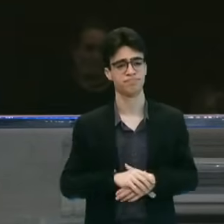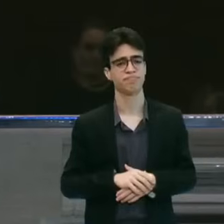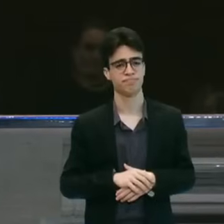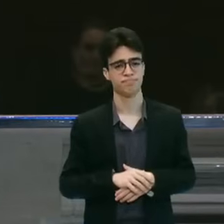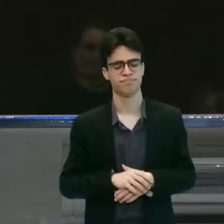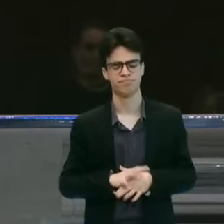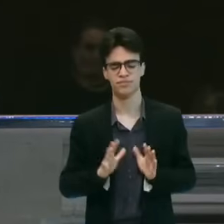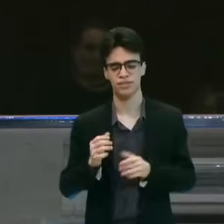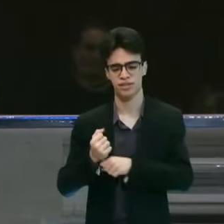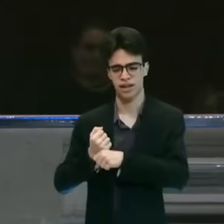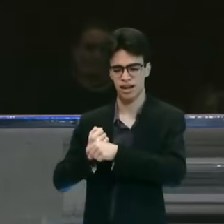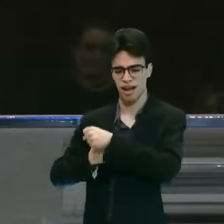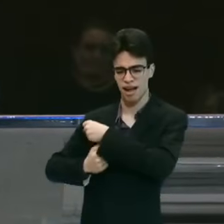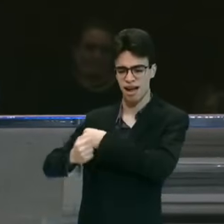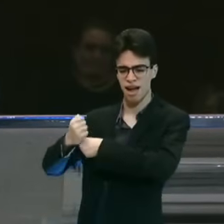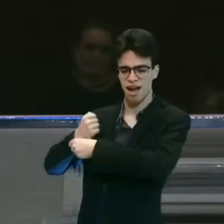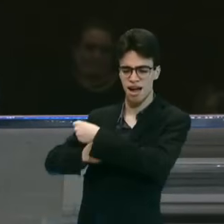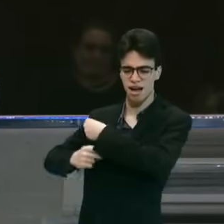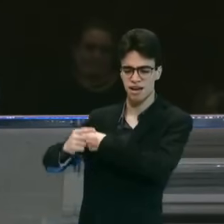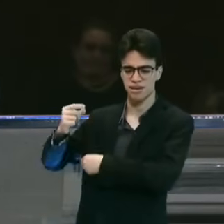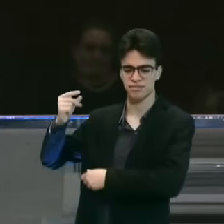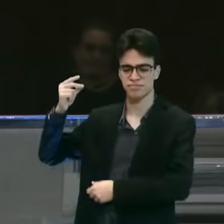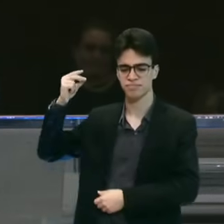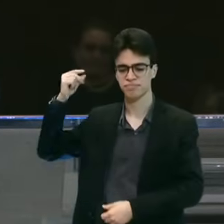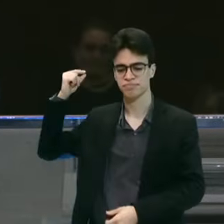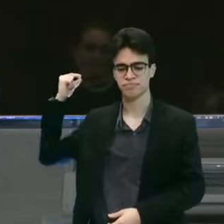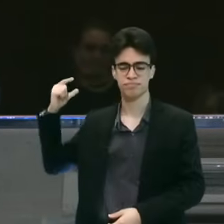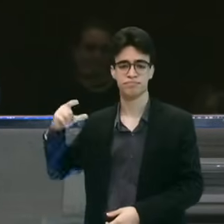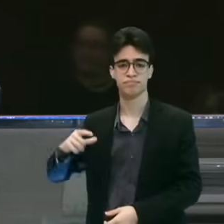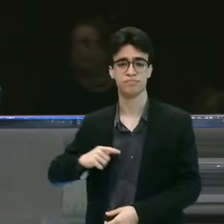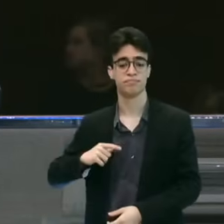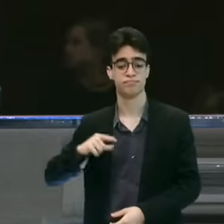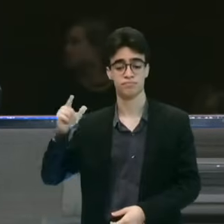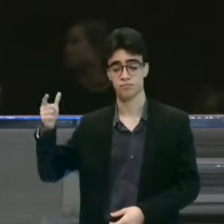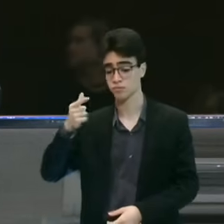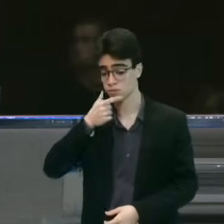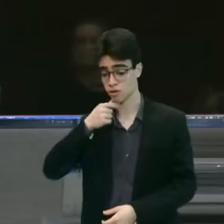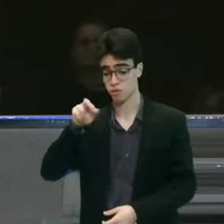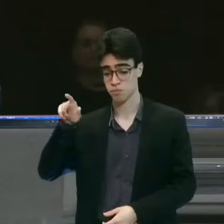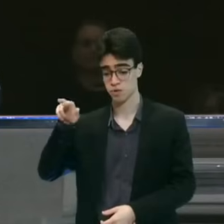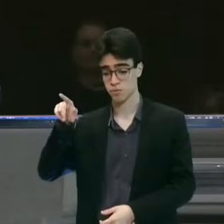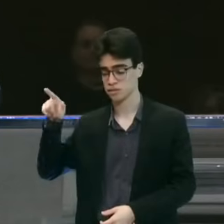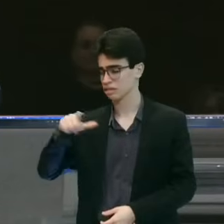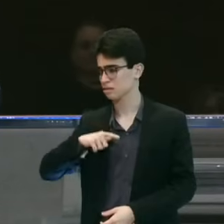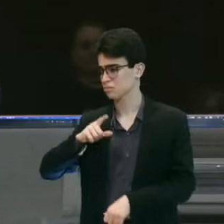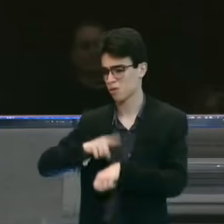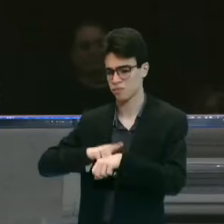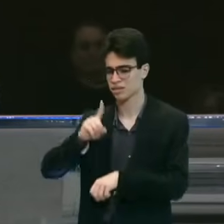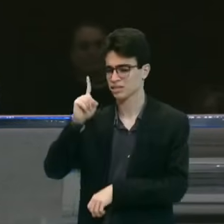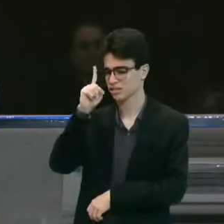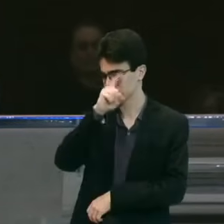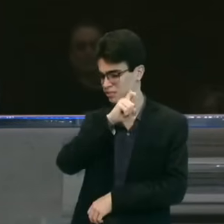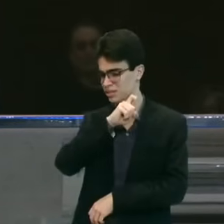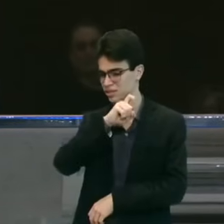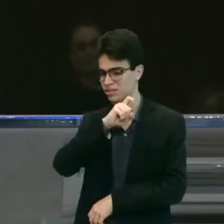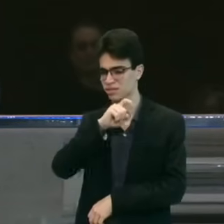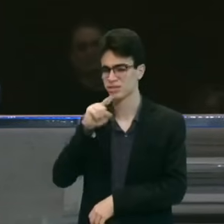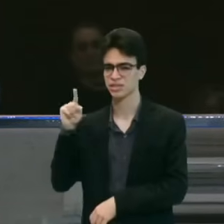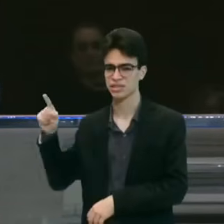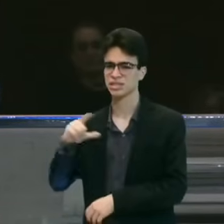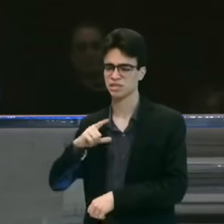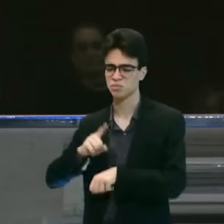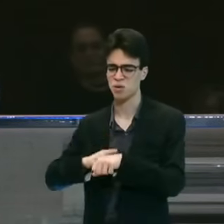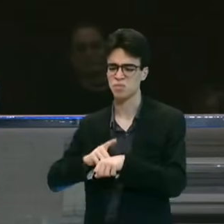Há muitos anos atrás, numa crise do meu irmão, e que ele estava numa situação